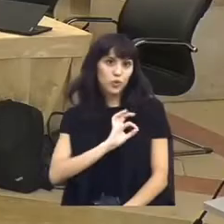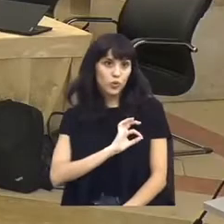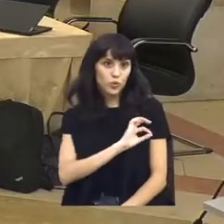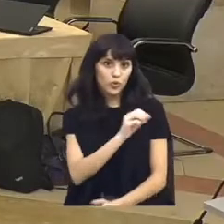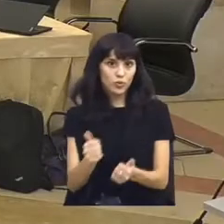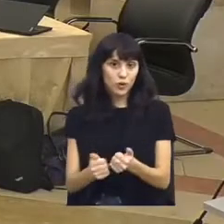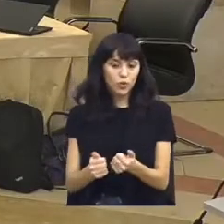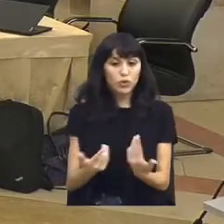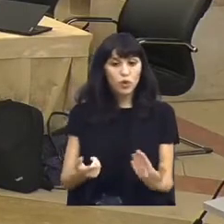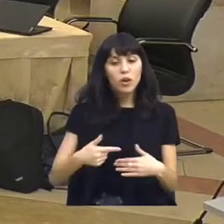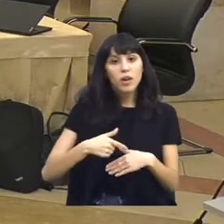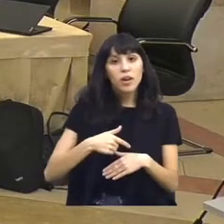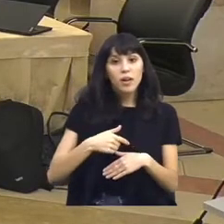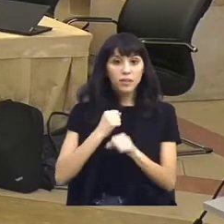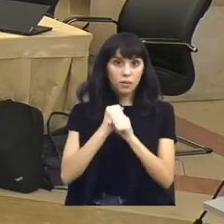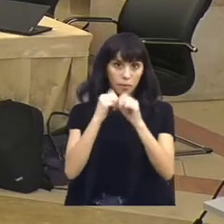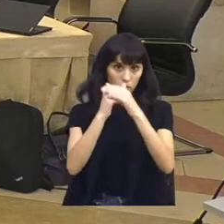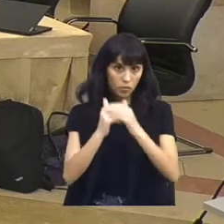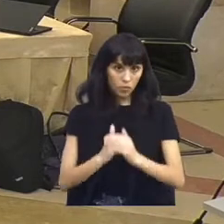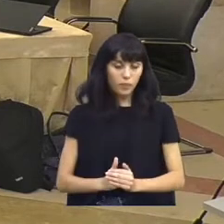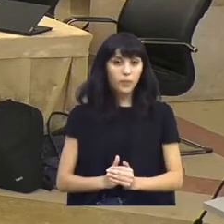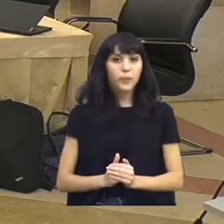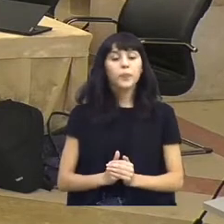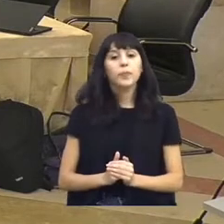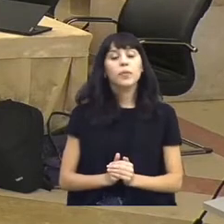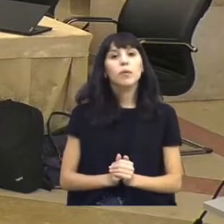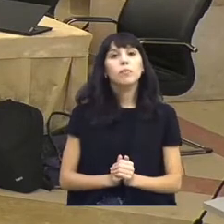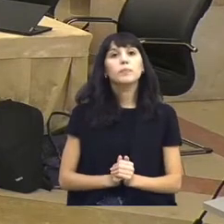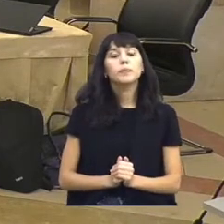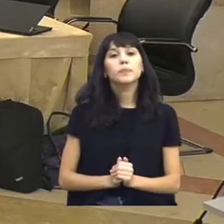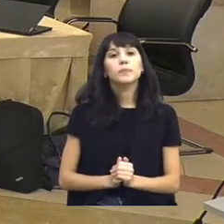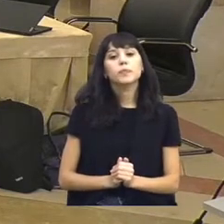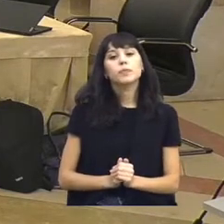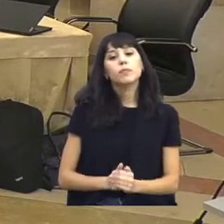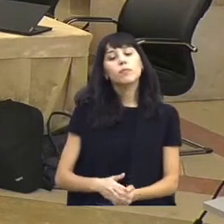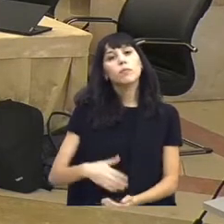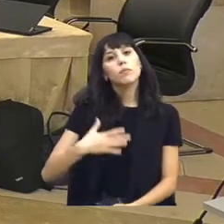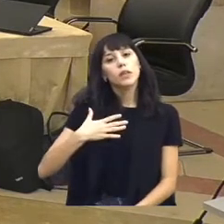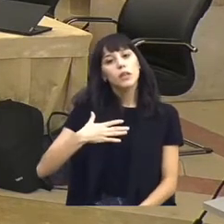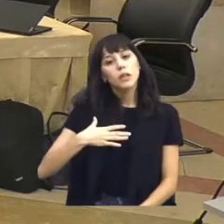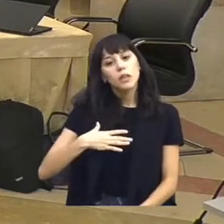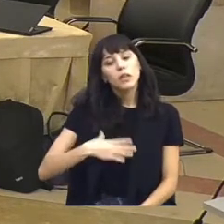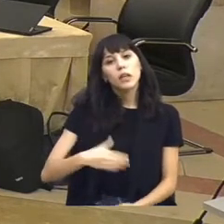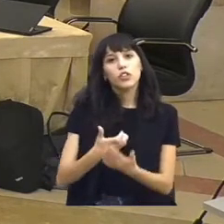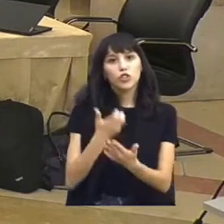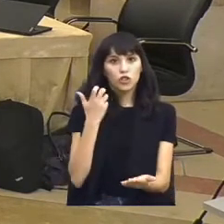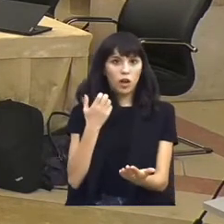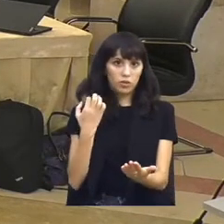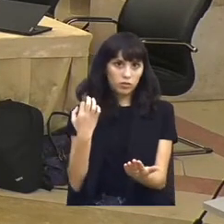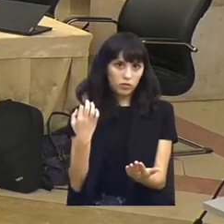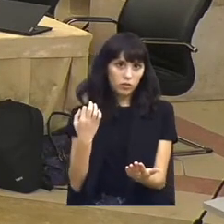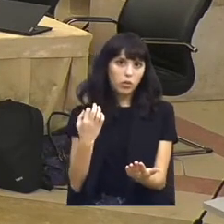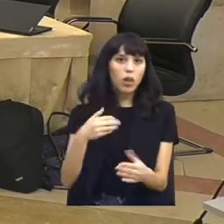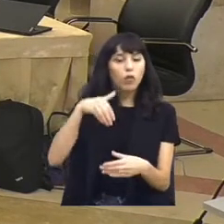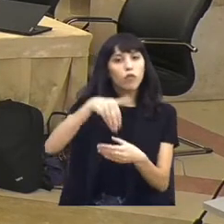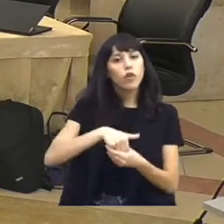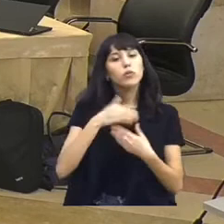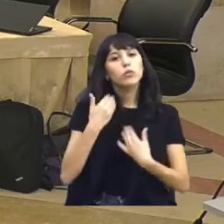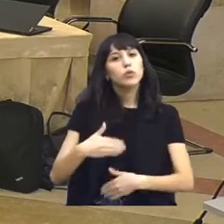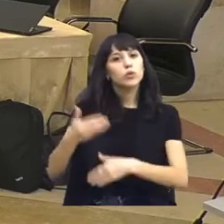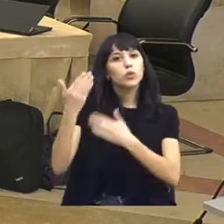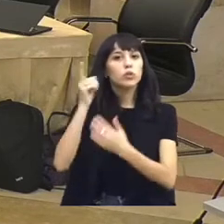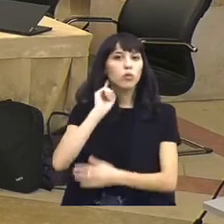Neste período ordem do dia nós queremos dar destaque a um voto que trazemos um voto de saudação